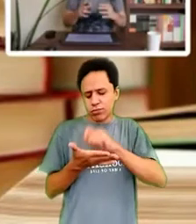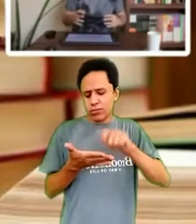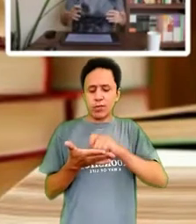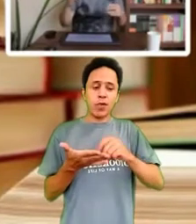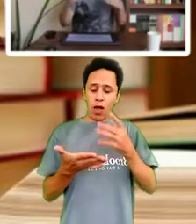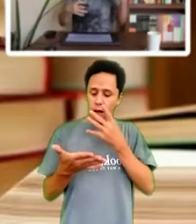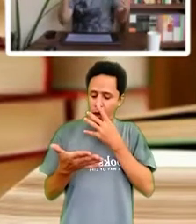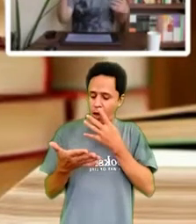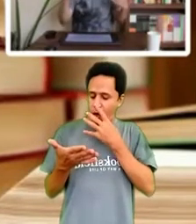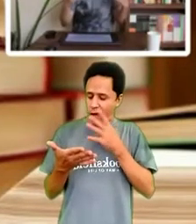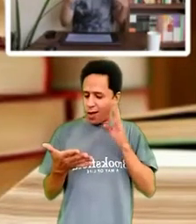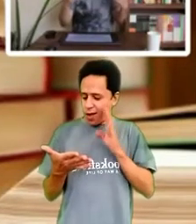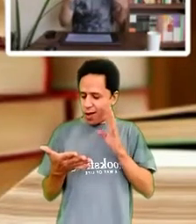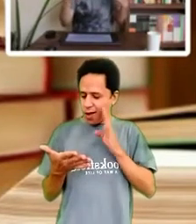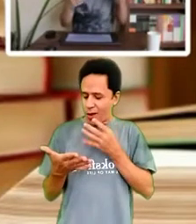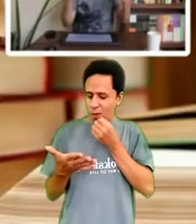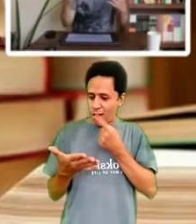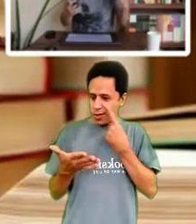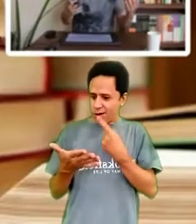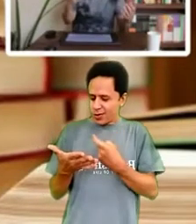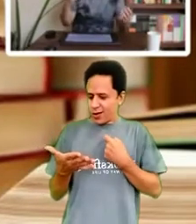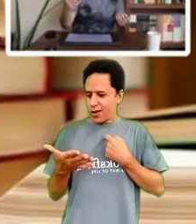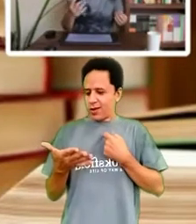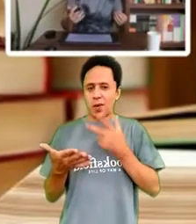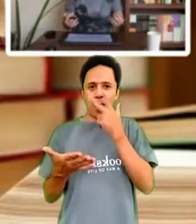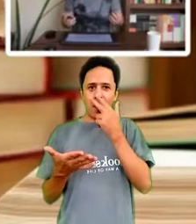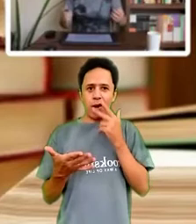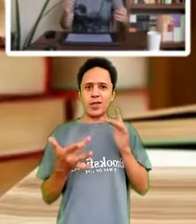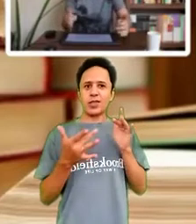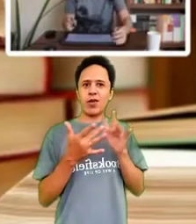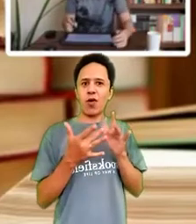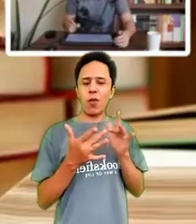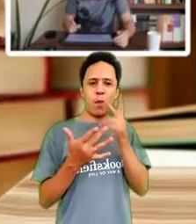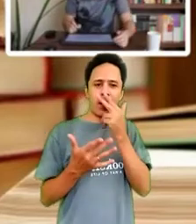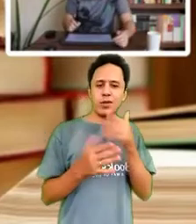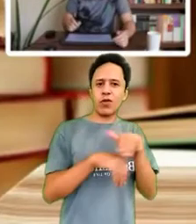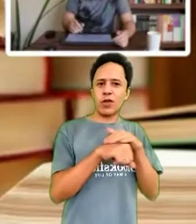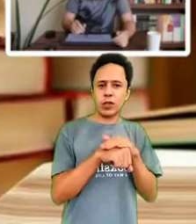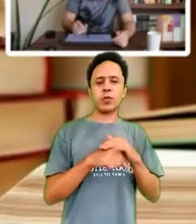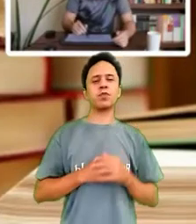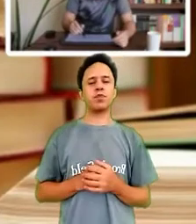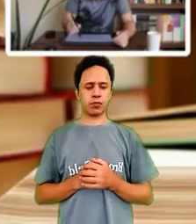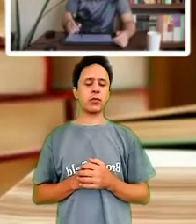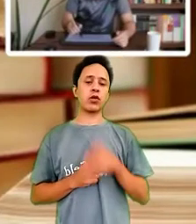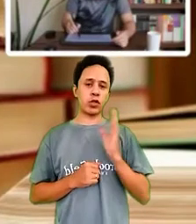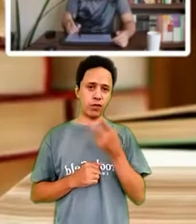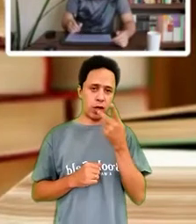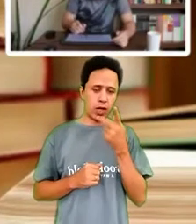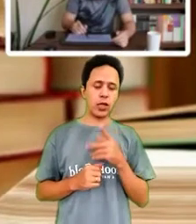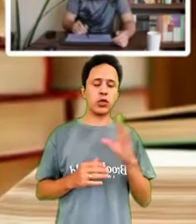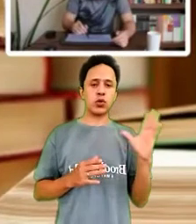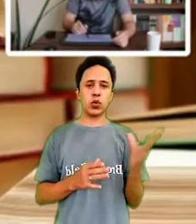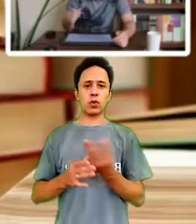que beneficia, digamos assim, o interesse, deixar o texto mais interessante. Caráter subjetivo, ó, mesma